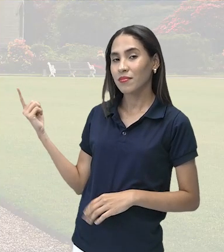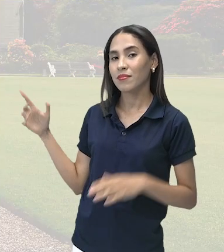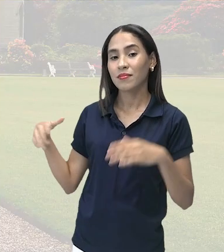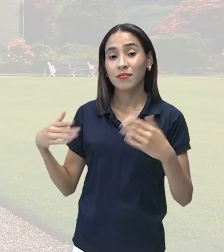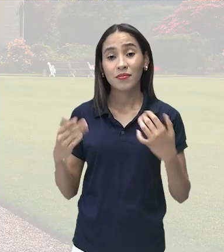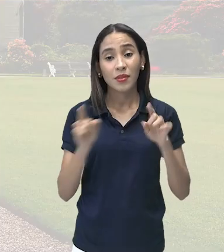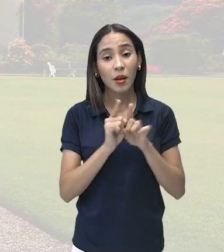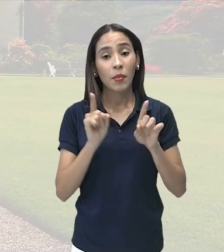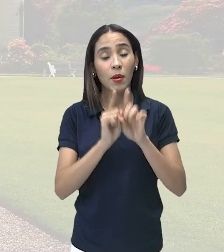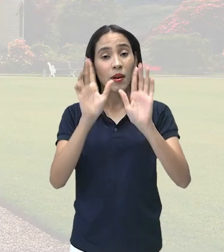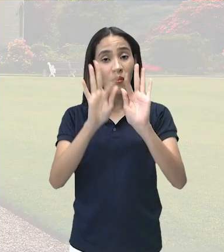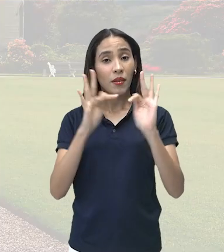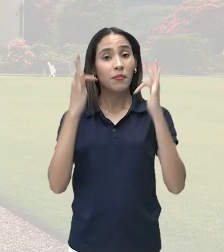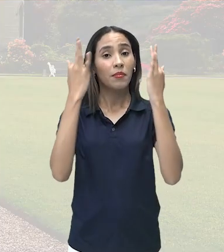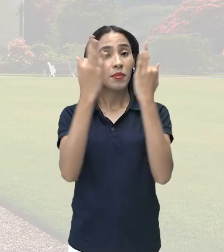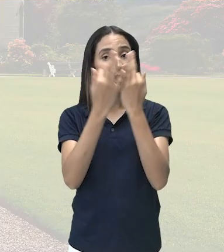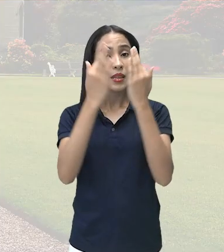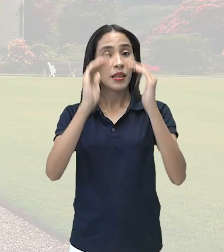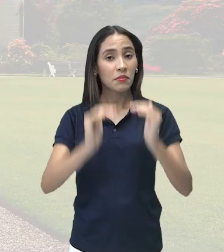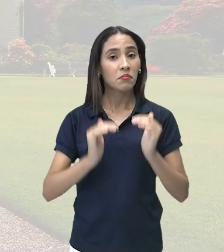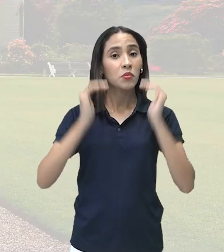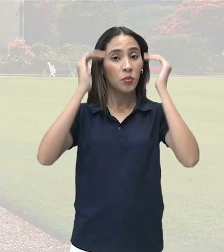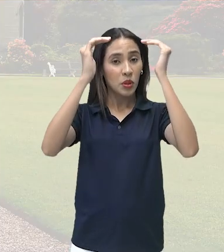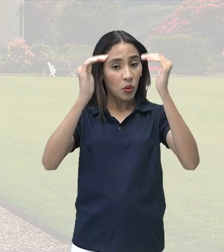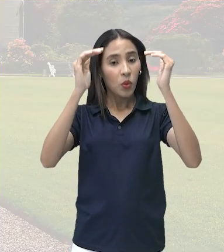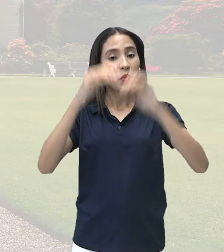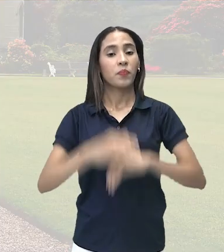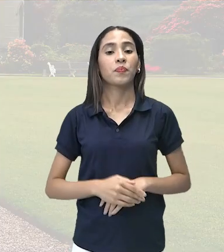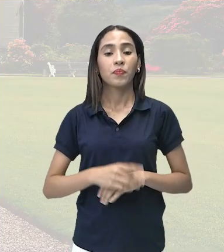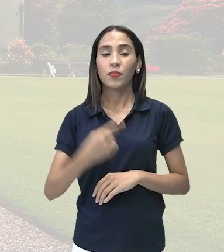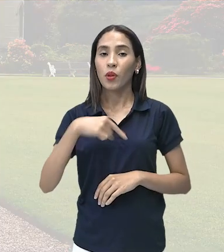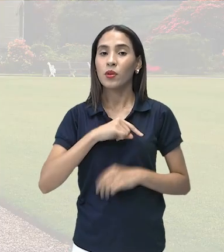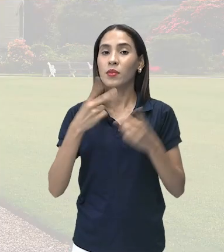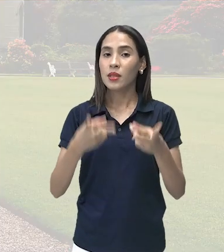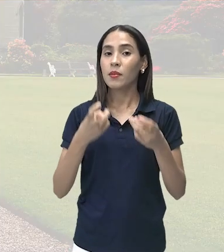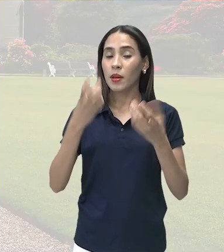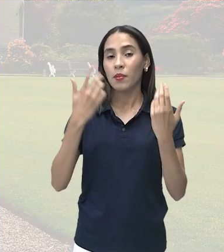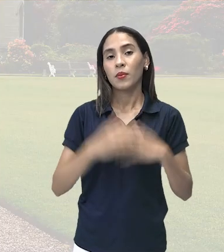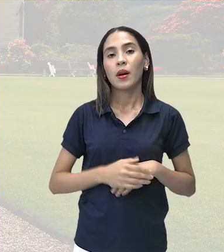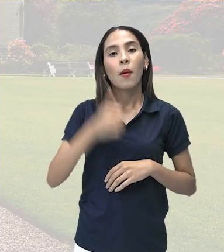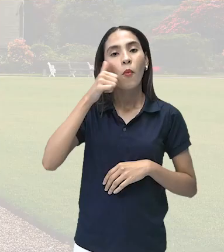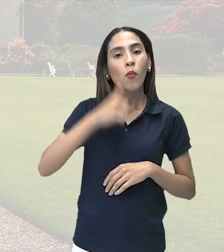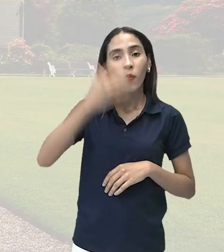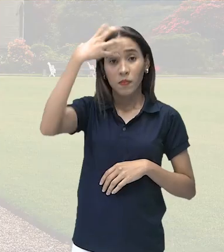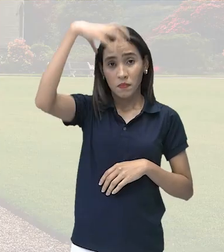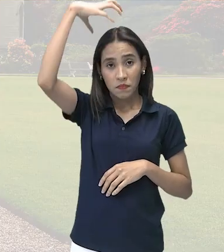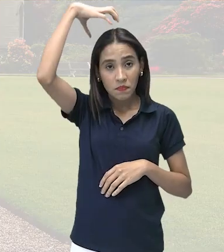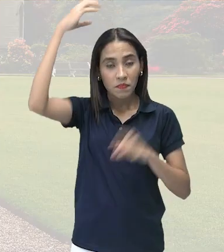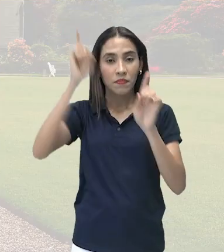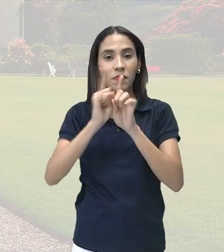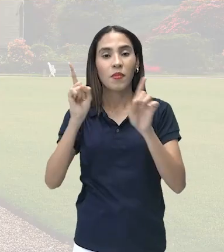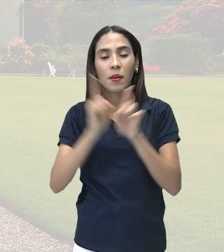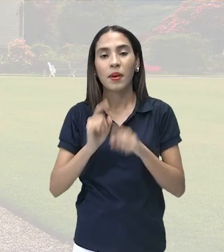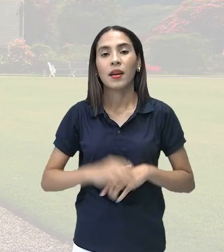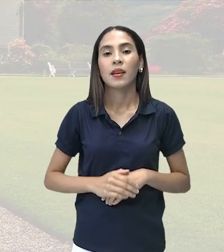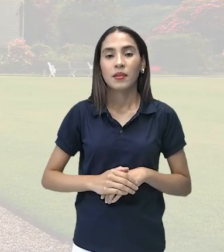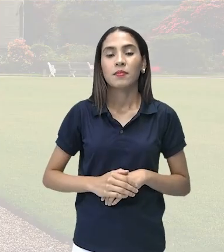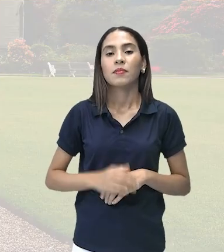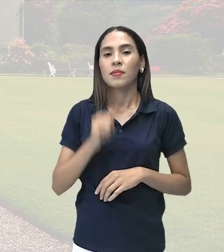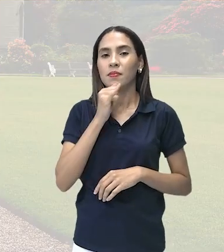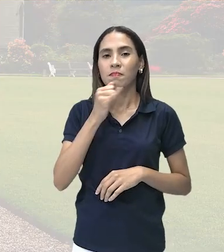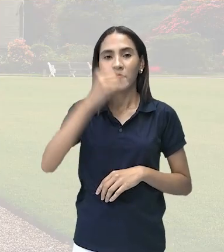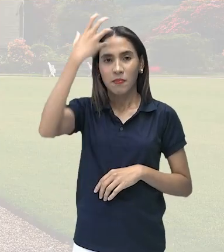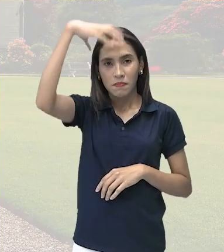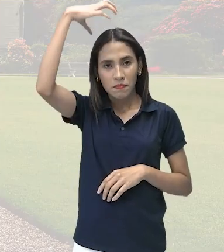bem como uma família da realeza, onde a gente percebemos o rei, a rainha, os príncipes e a